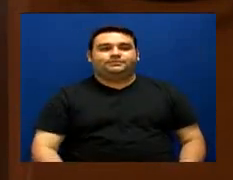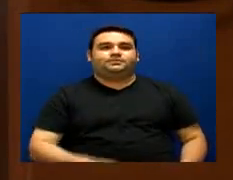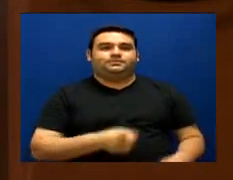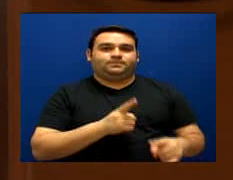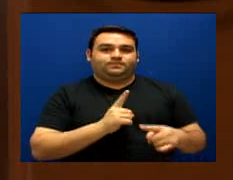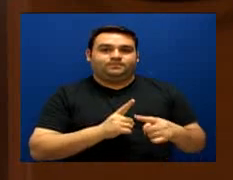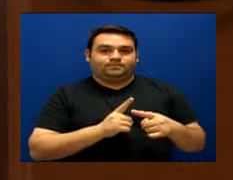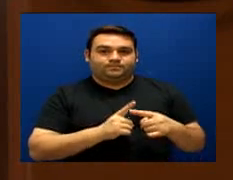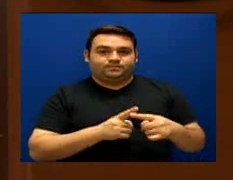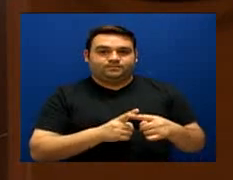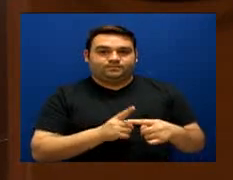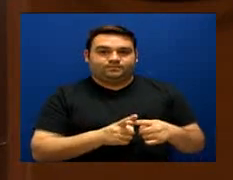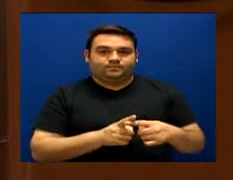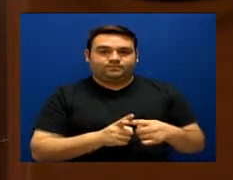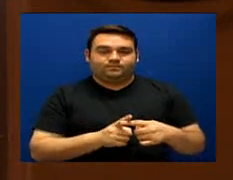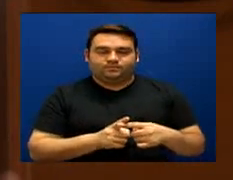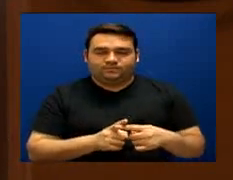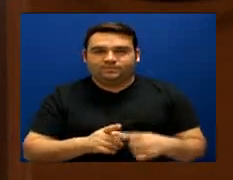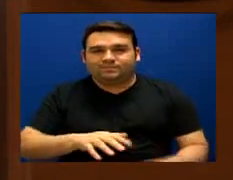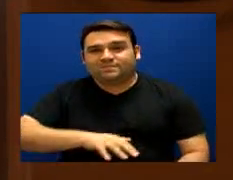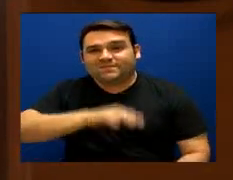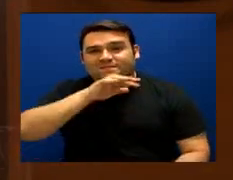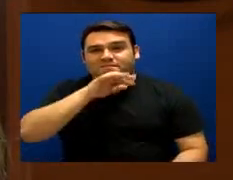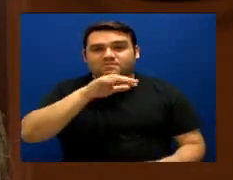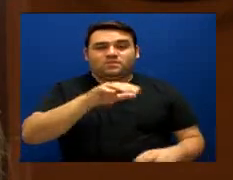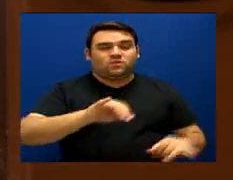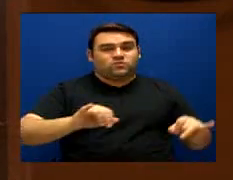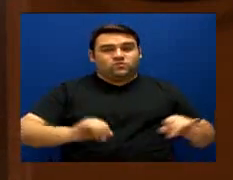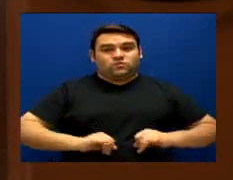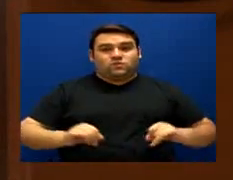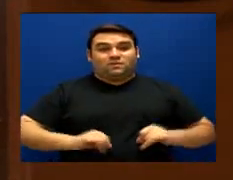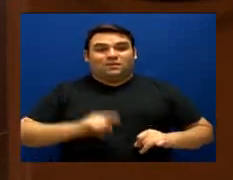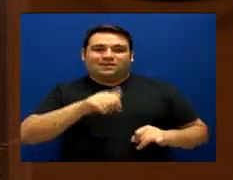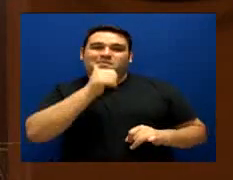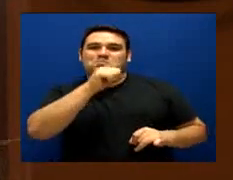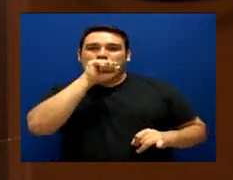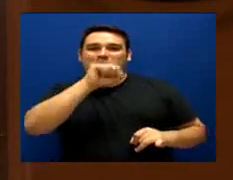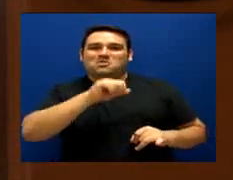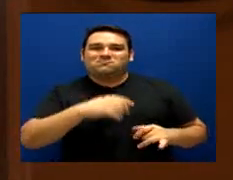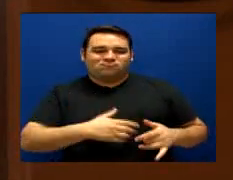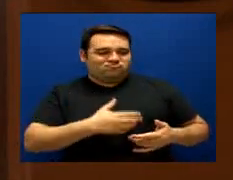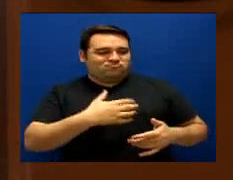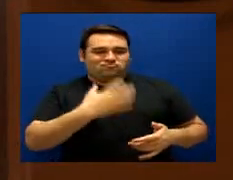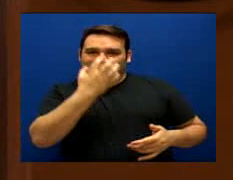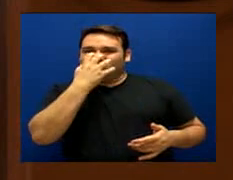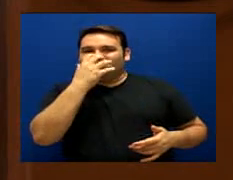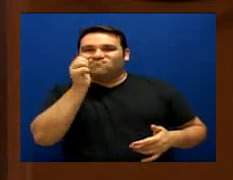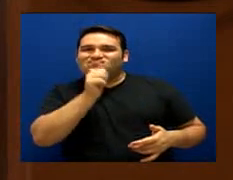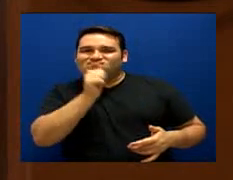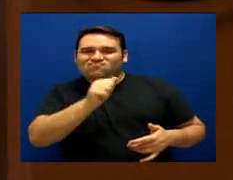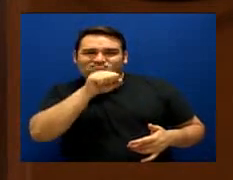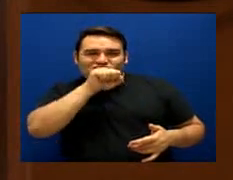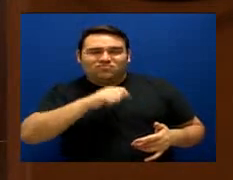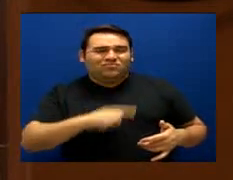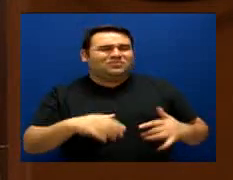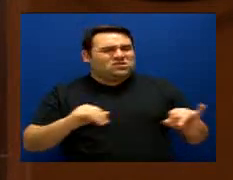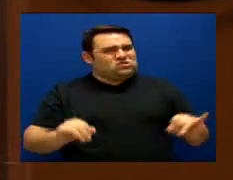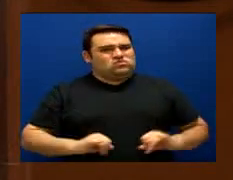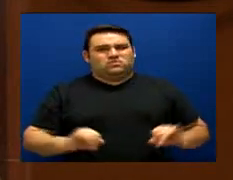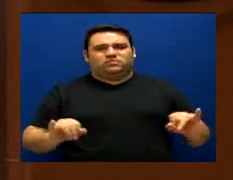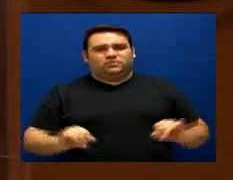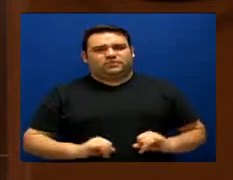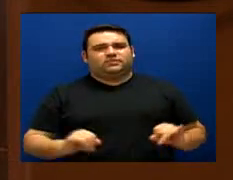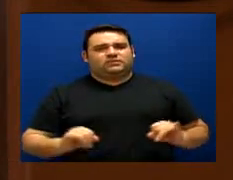porque os animais sofrem muito, as matrizes sofrem muito. Então, a gente que lida com os